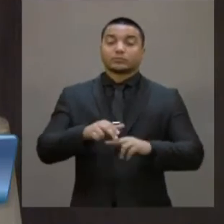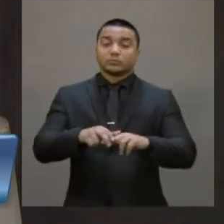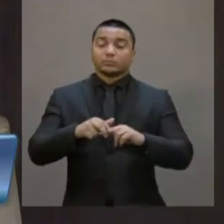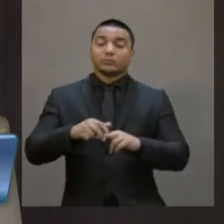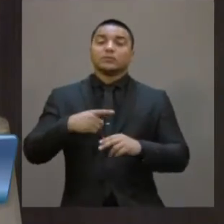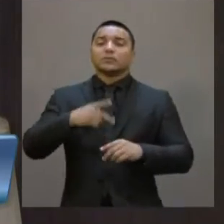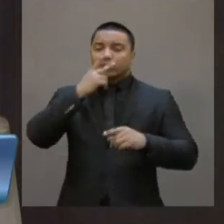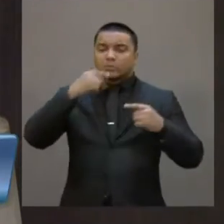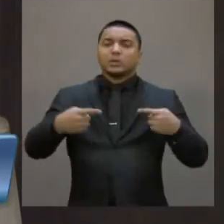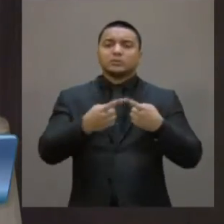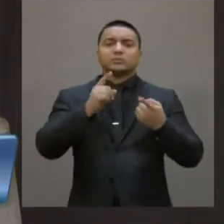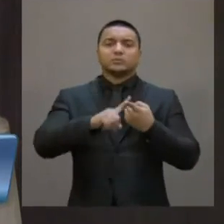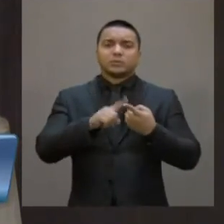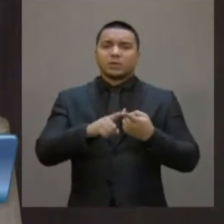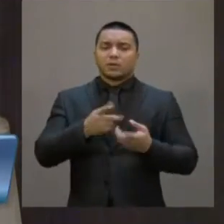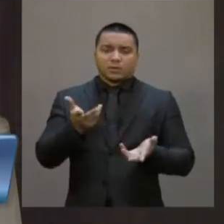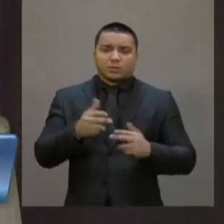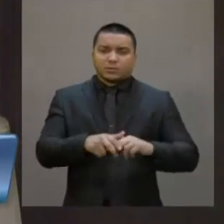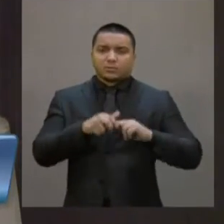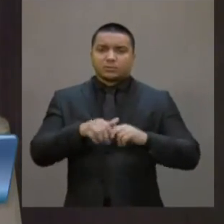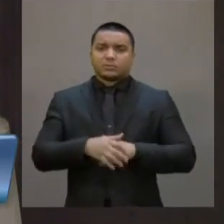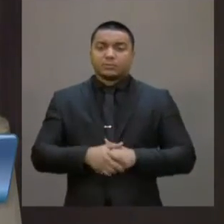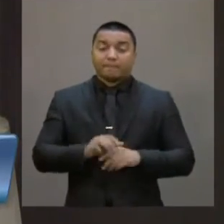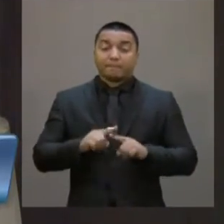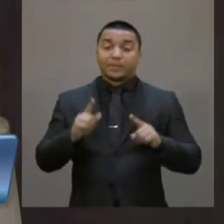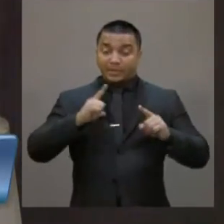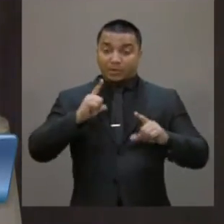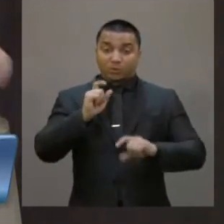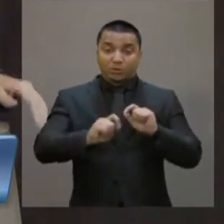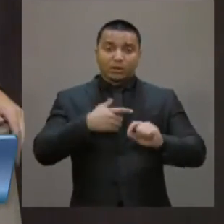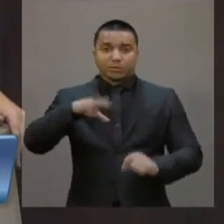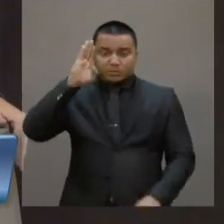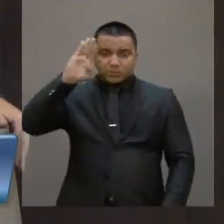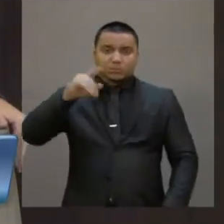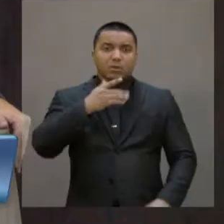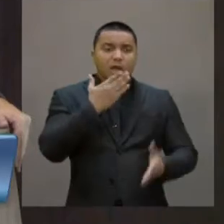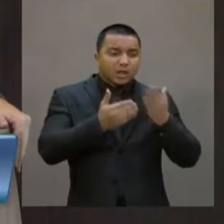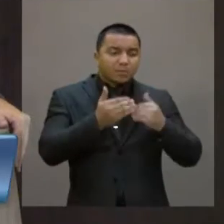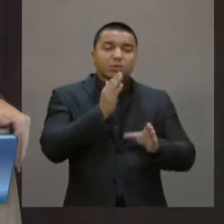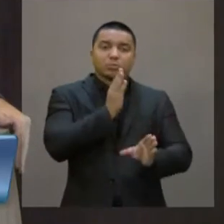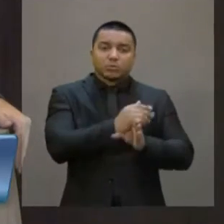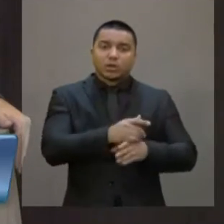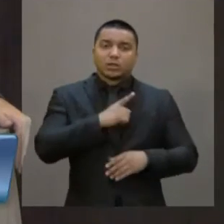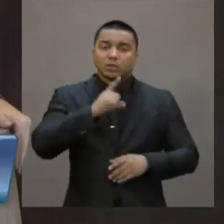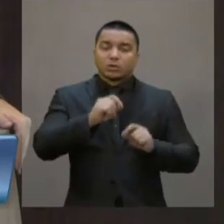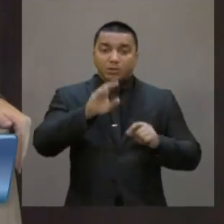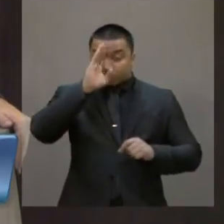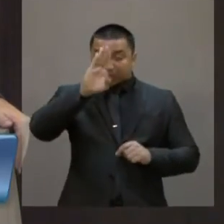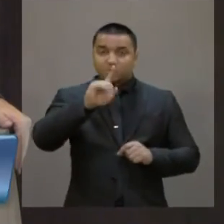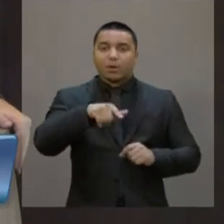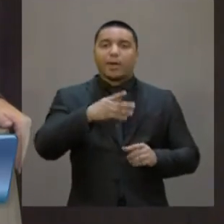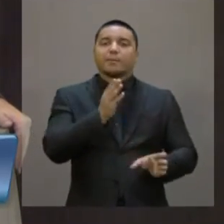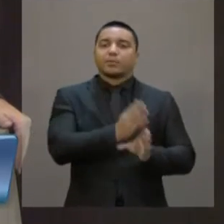tão associada, dentre outras coisas, à fruticultura. Só tem alimento porque boa parte da flora depende